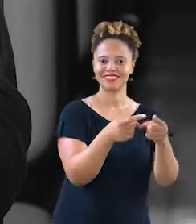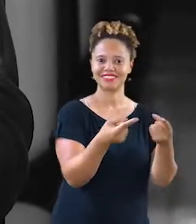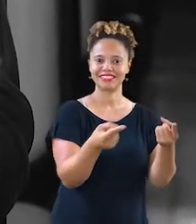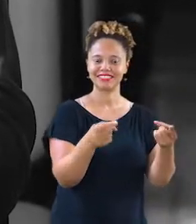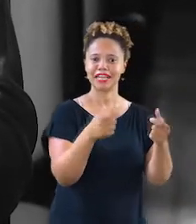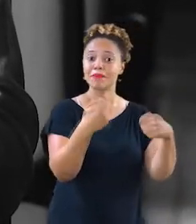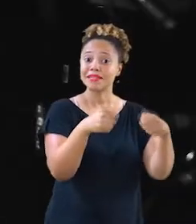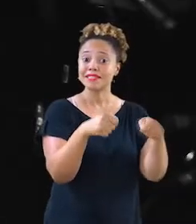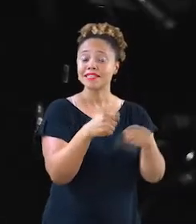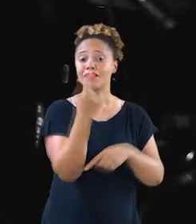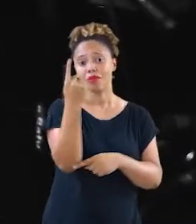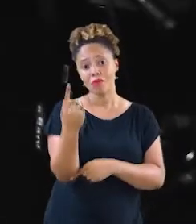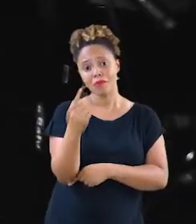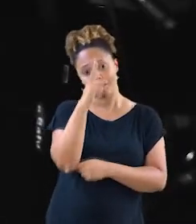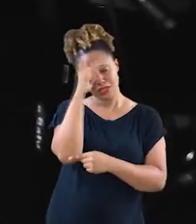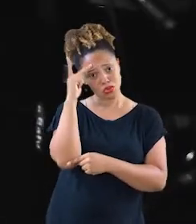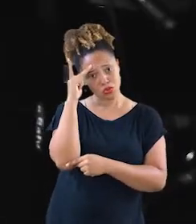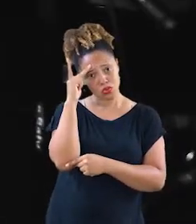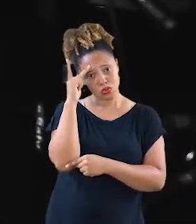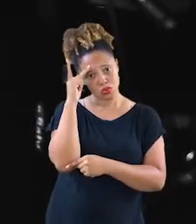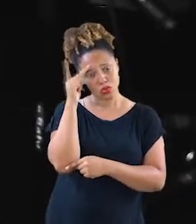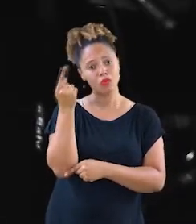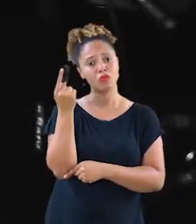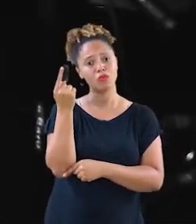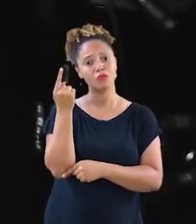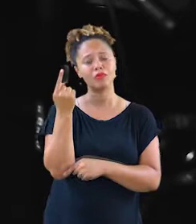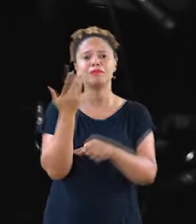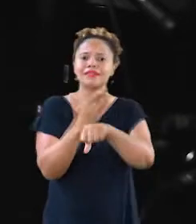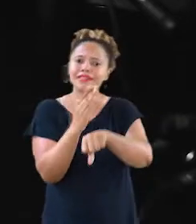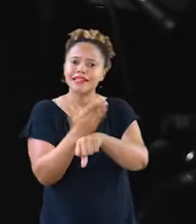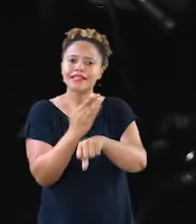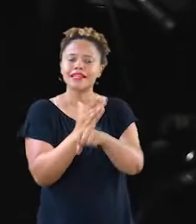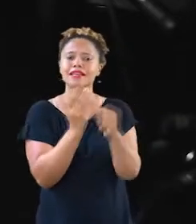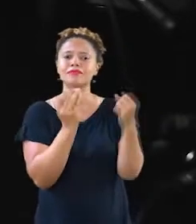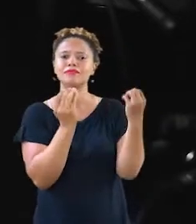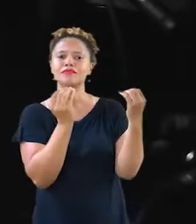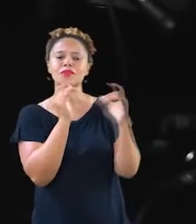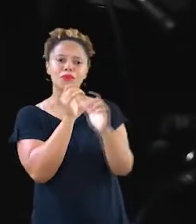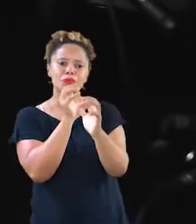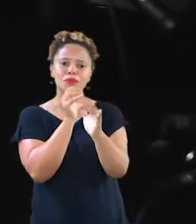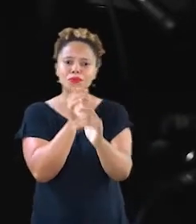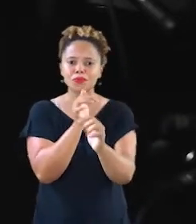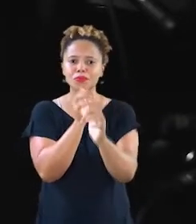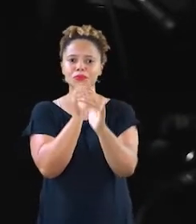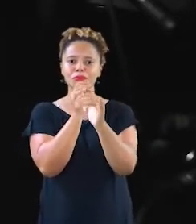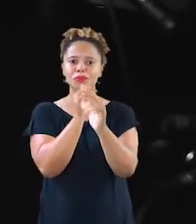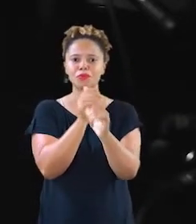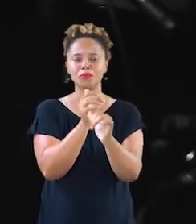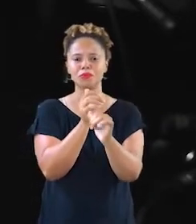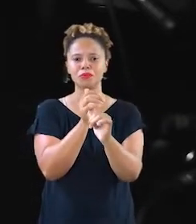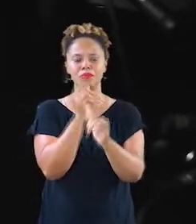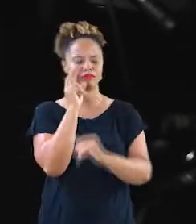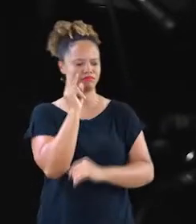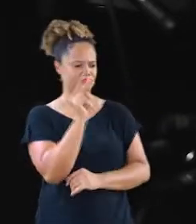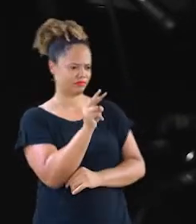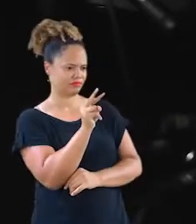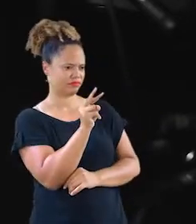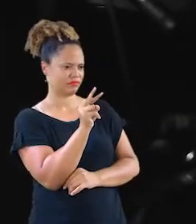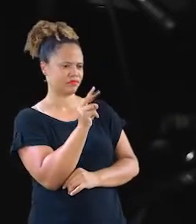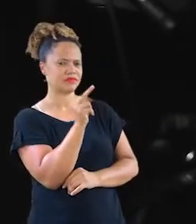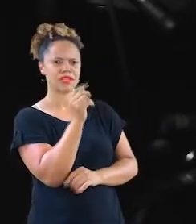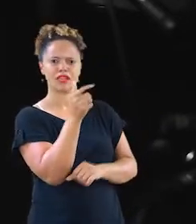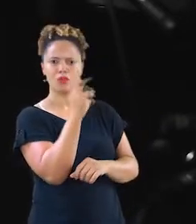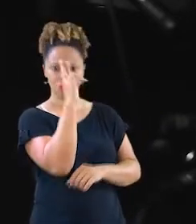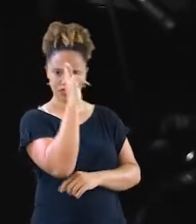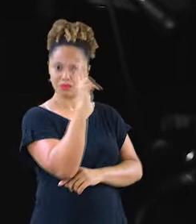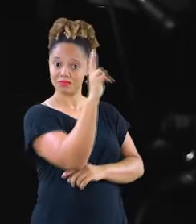precisando de flauta. E ele me chamou e o maestro, acho que achou que era a mesma flauta, aquelas